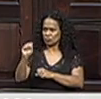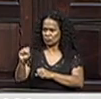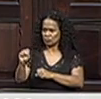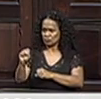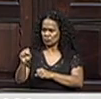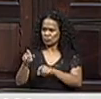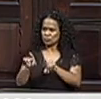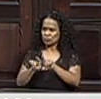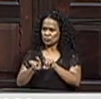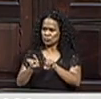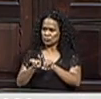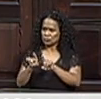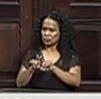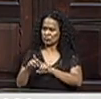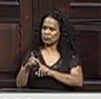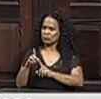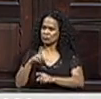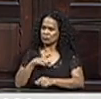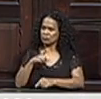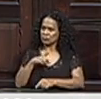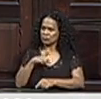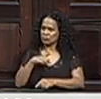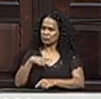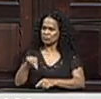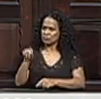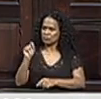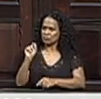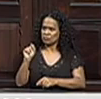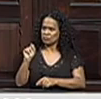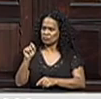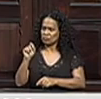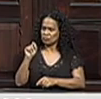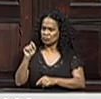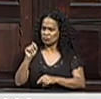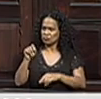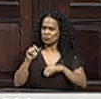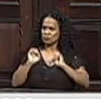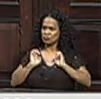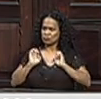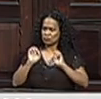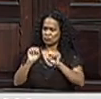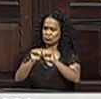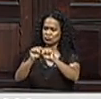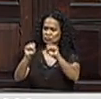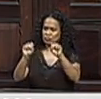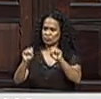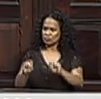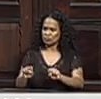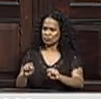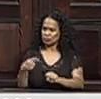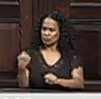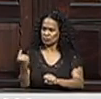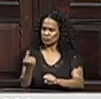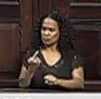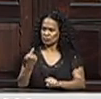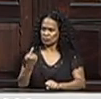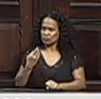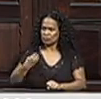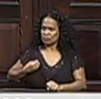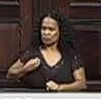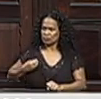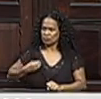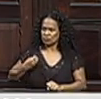Acresce ainda que, no sistema que a gente vive, que é o